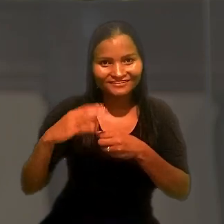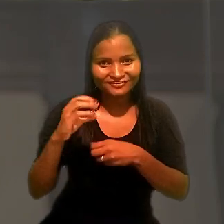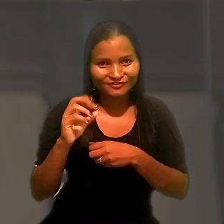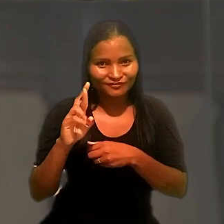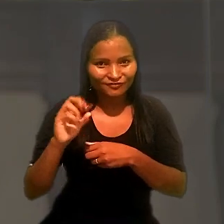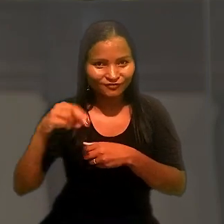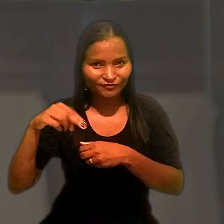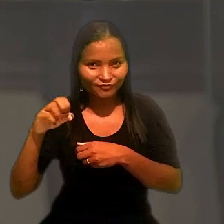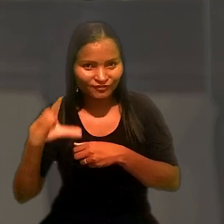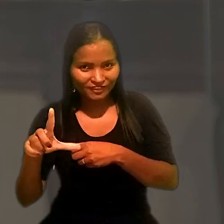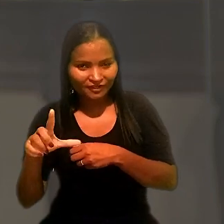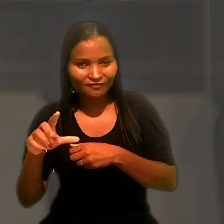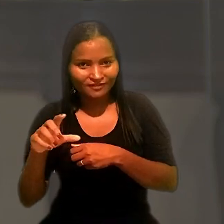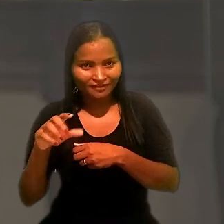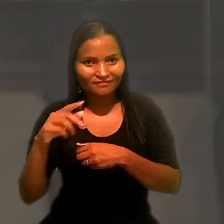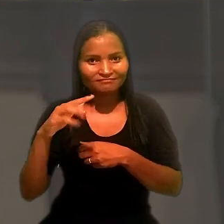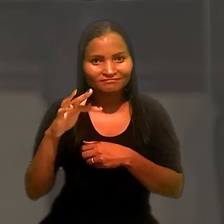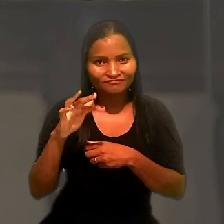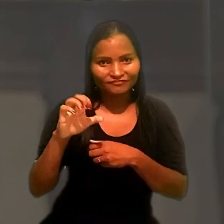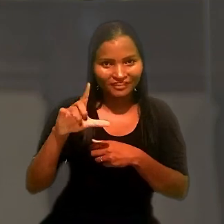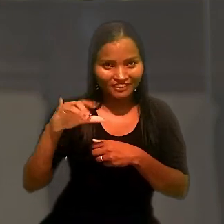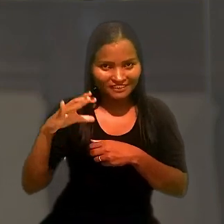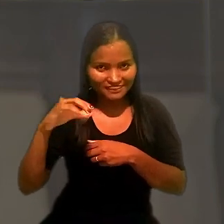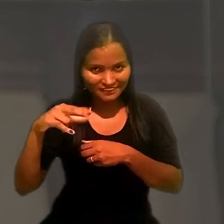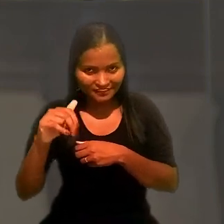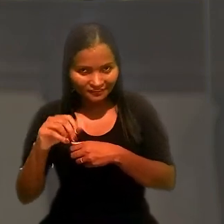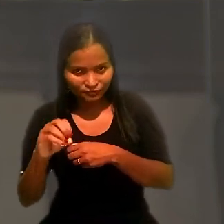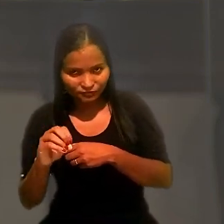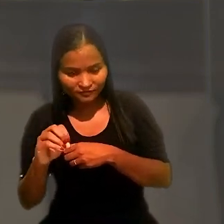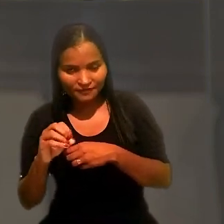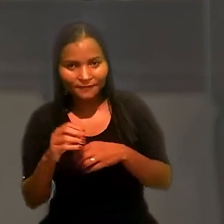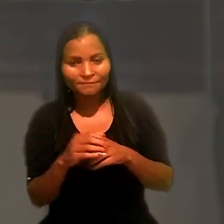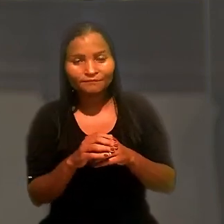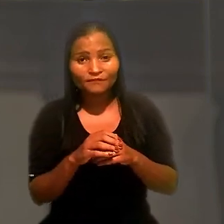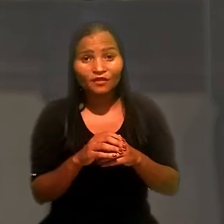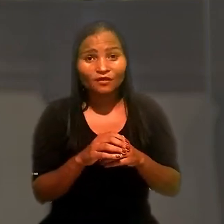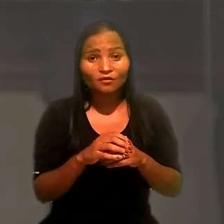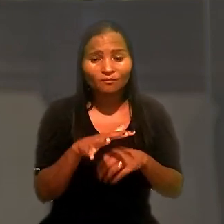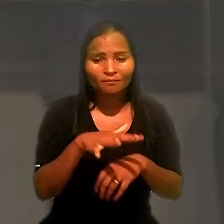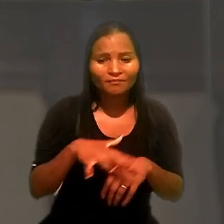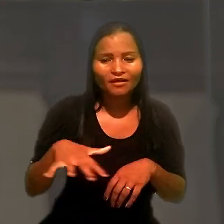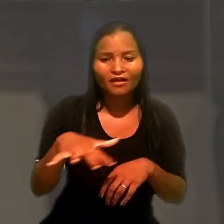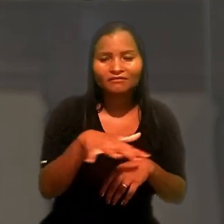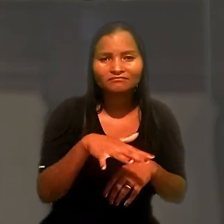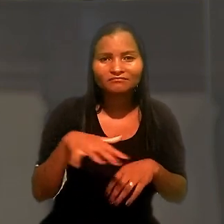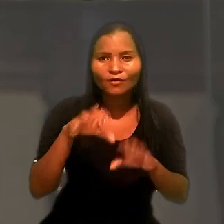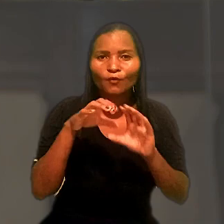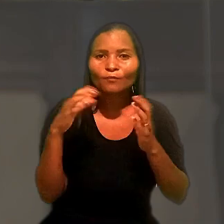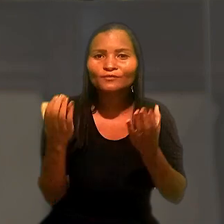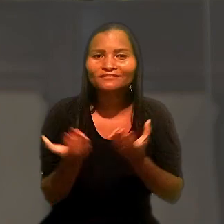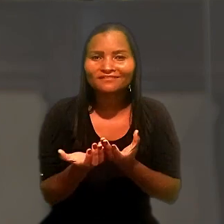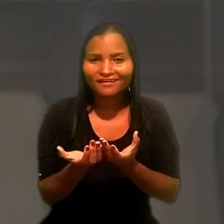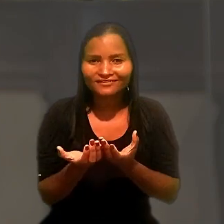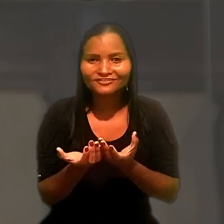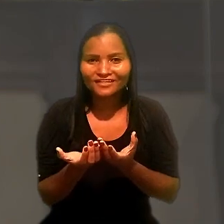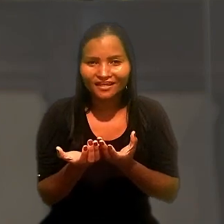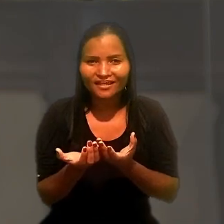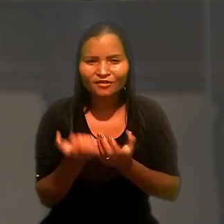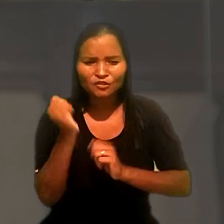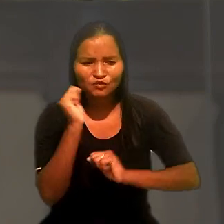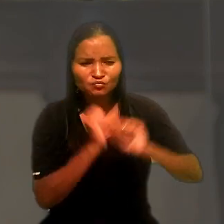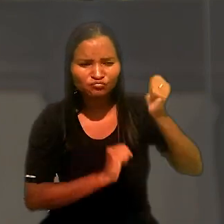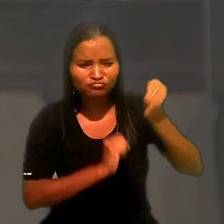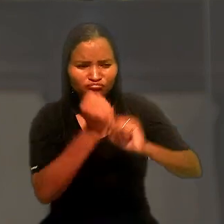Coronel Fabriciano, sentindo a comunidade Coronel Fabriciano, e uma comunidade, uma região